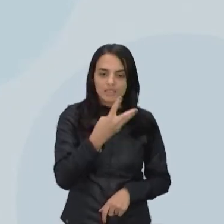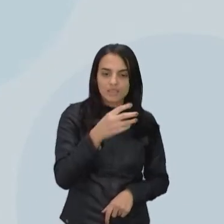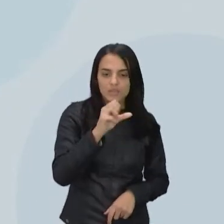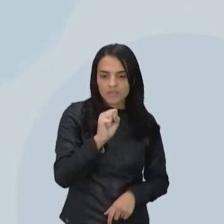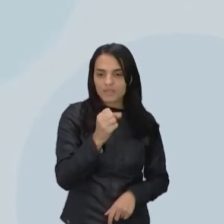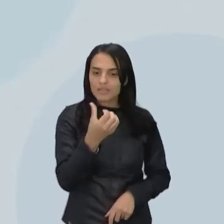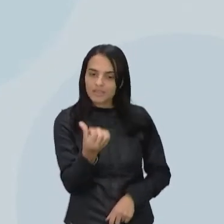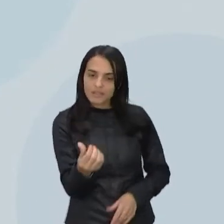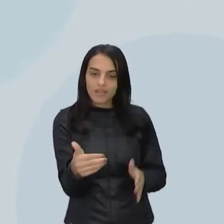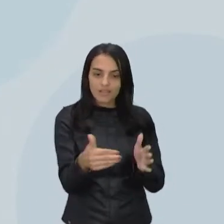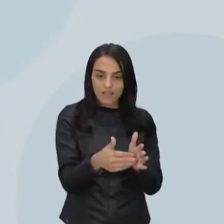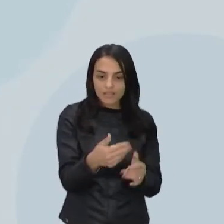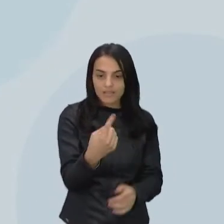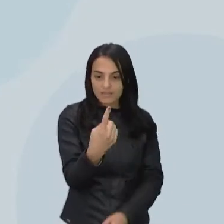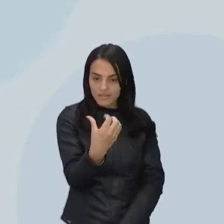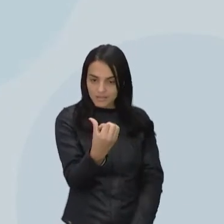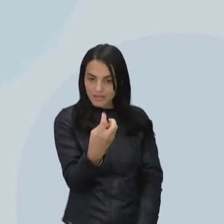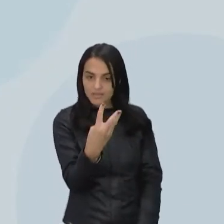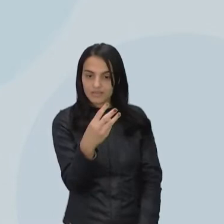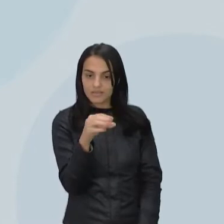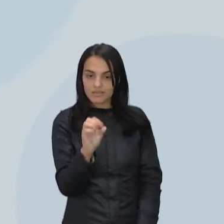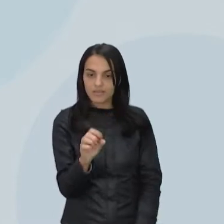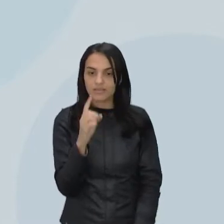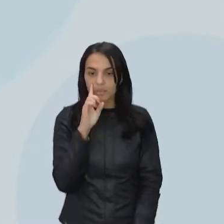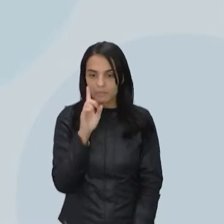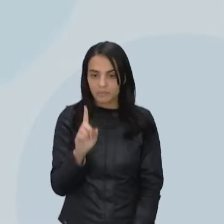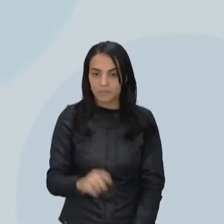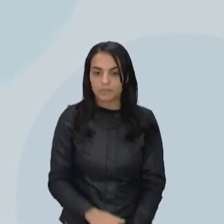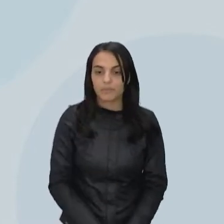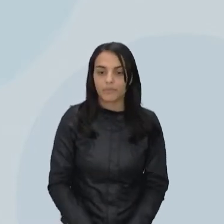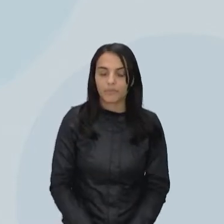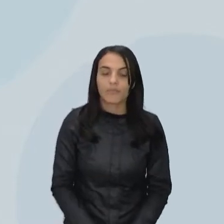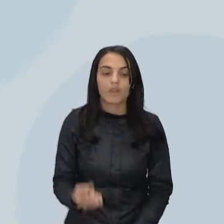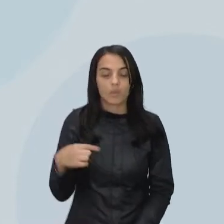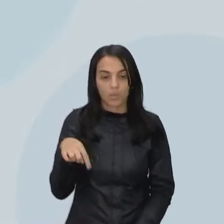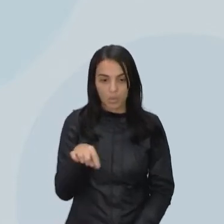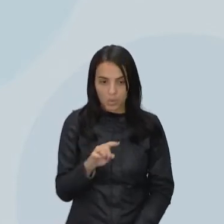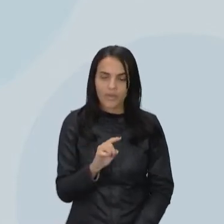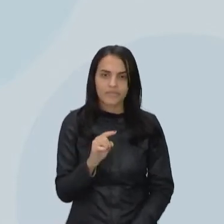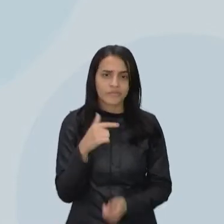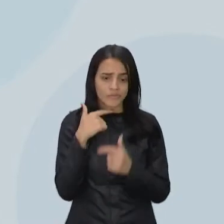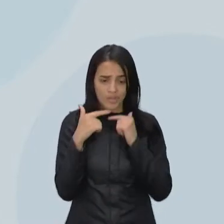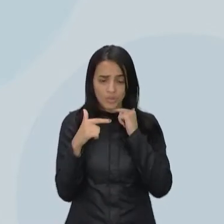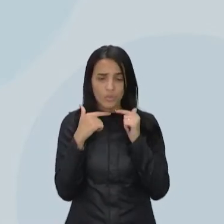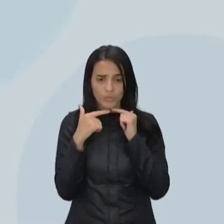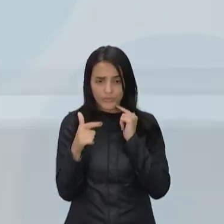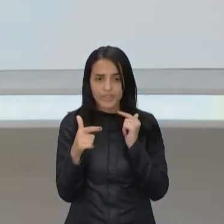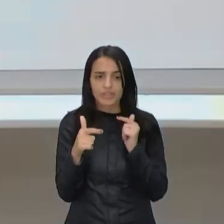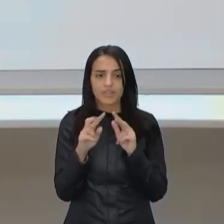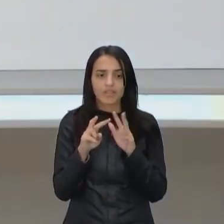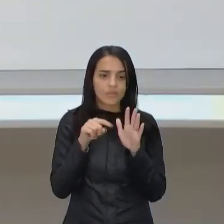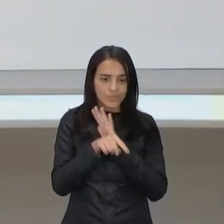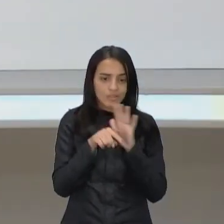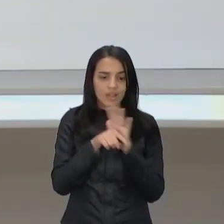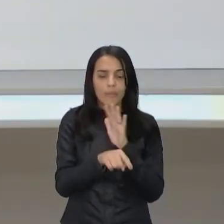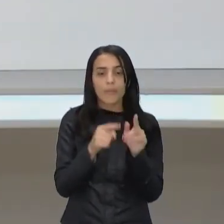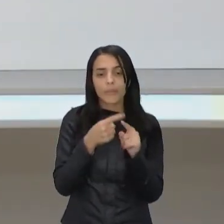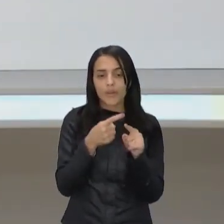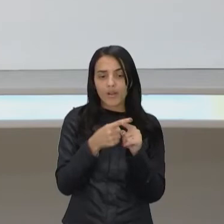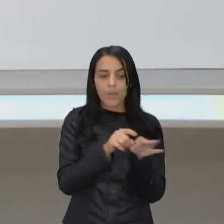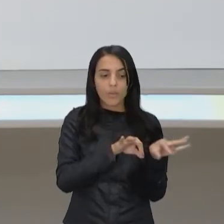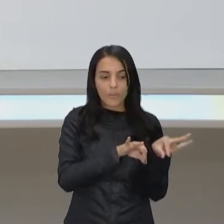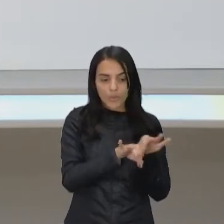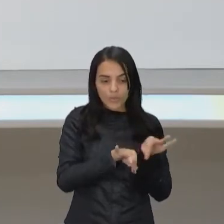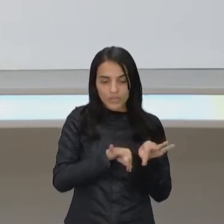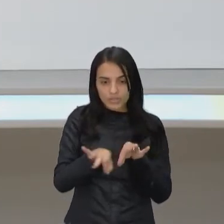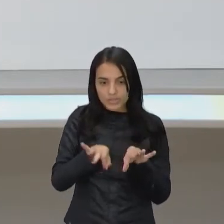386 por 630. Enfim, a gente ficou um pouco na dúvida dessas questões, porque o meu projeto